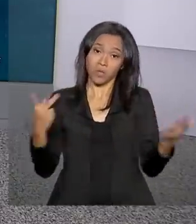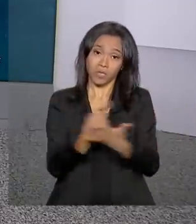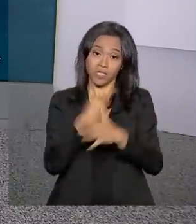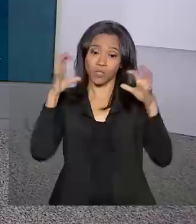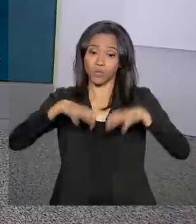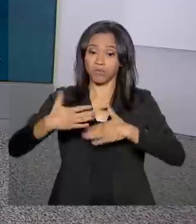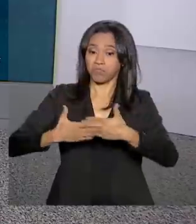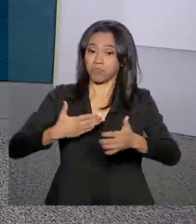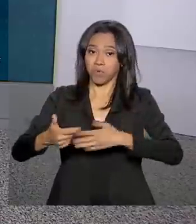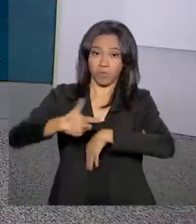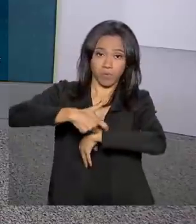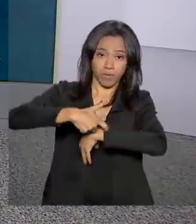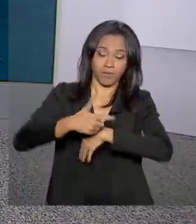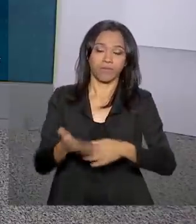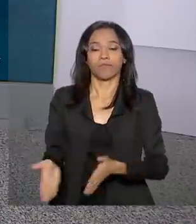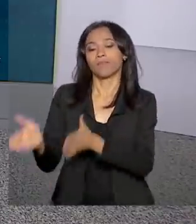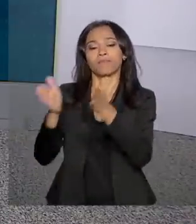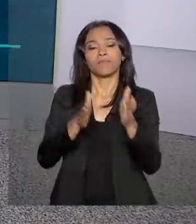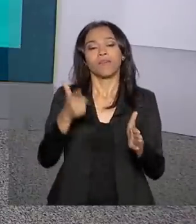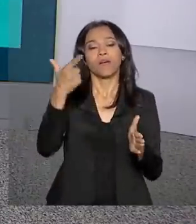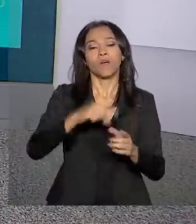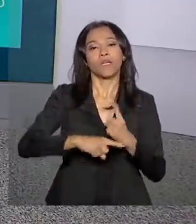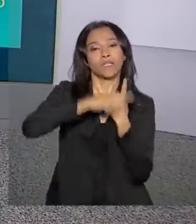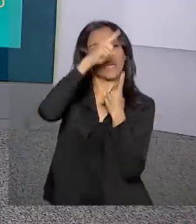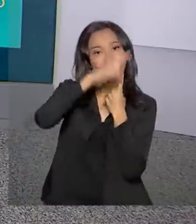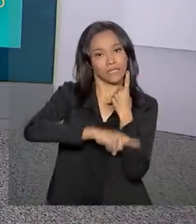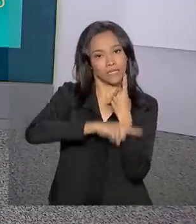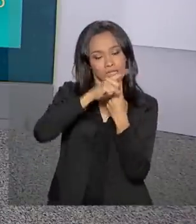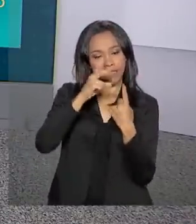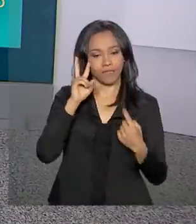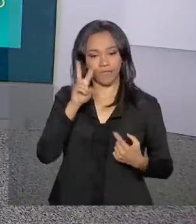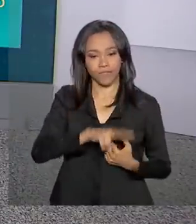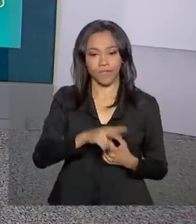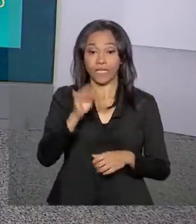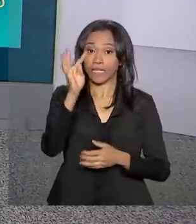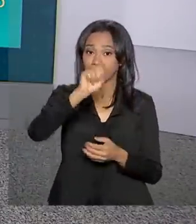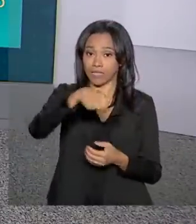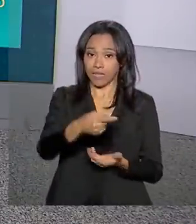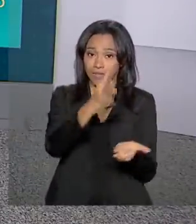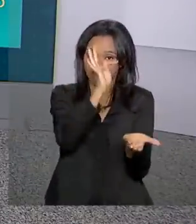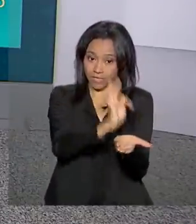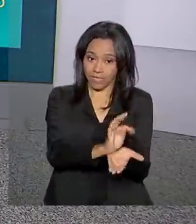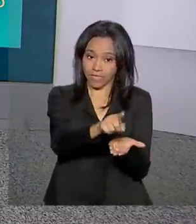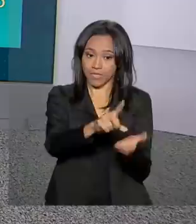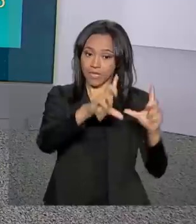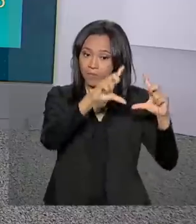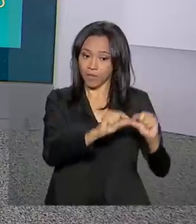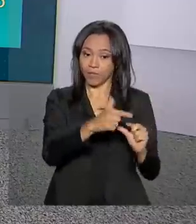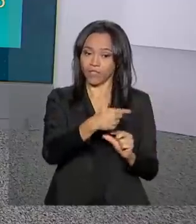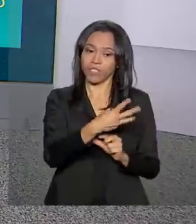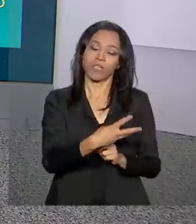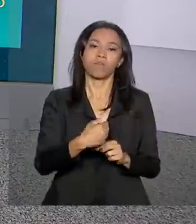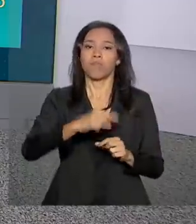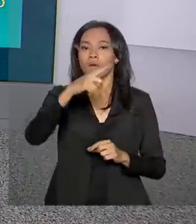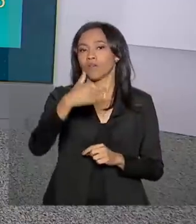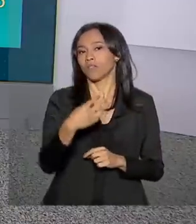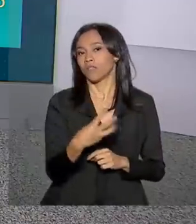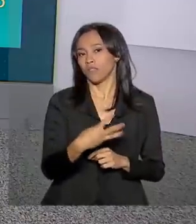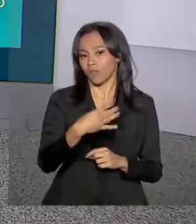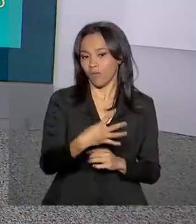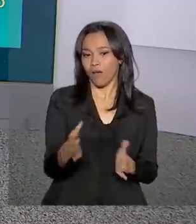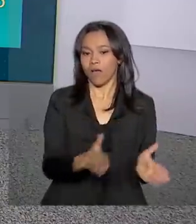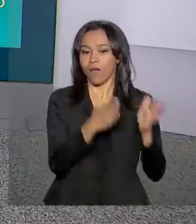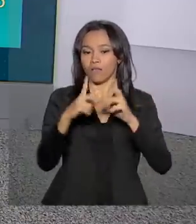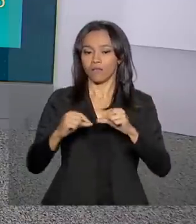a qualquer momento. Agora vamos às temperaturas. Olha só, Teresina, mínima de 23, máxima de 34 graus.